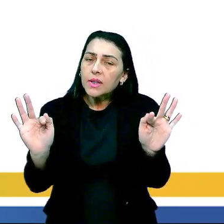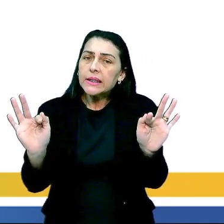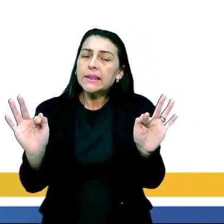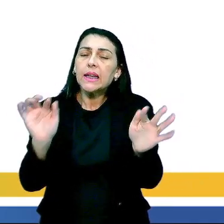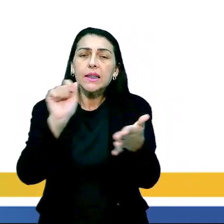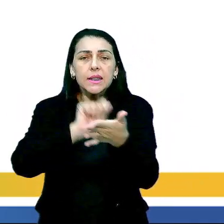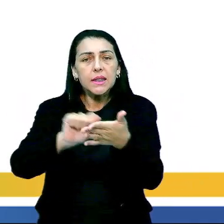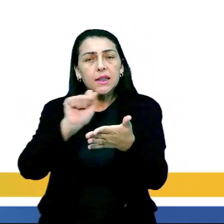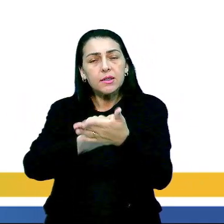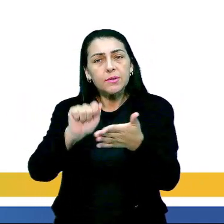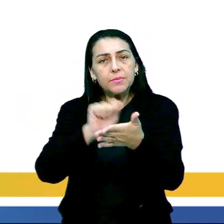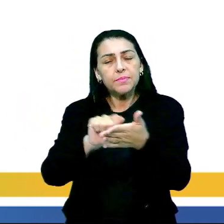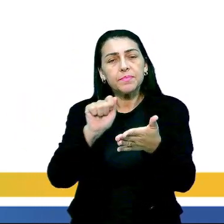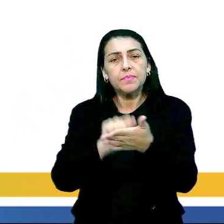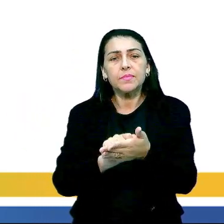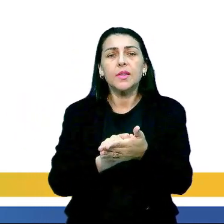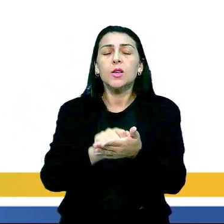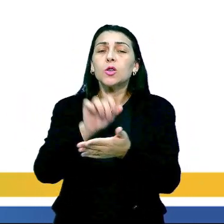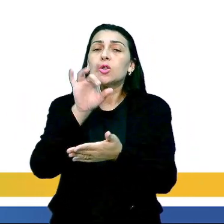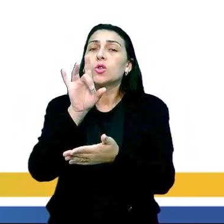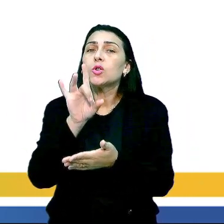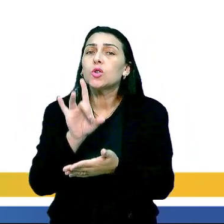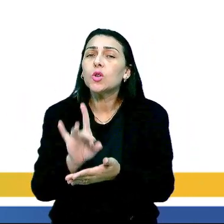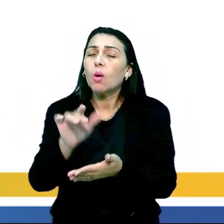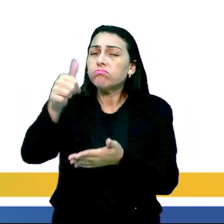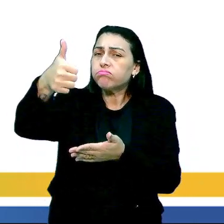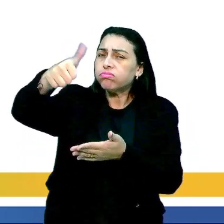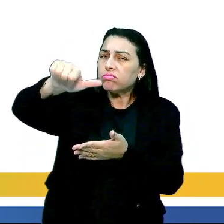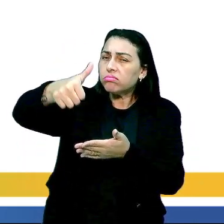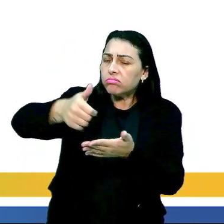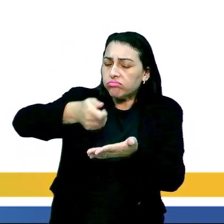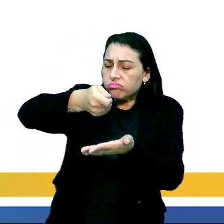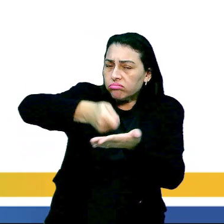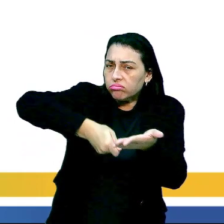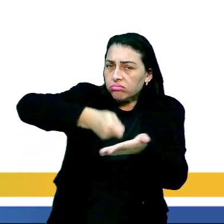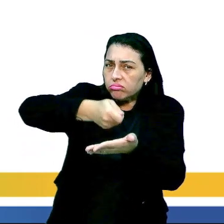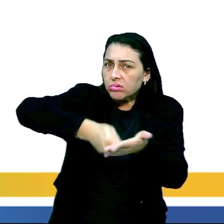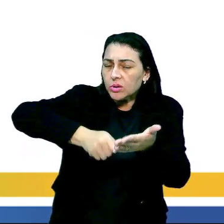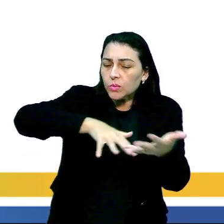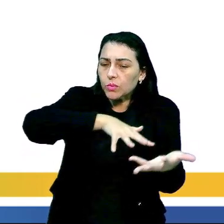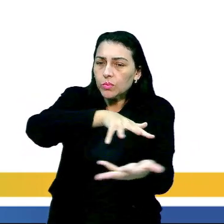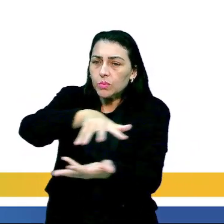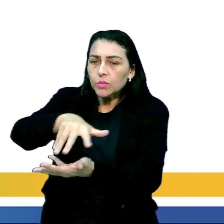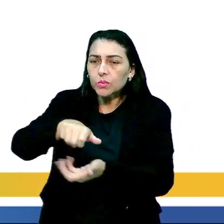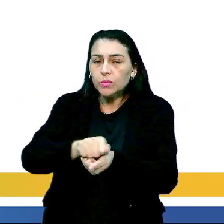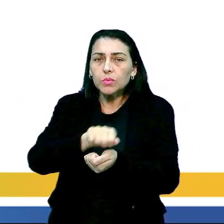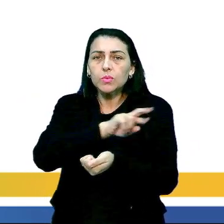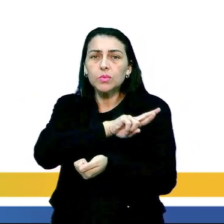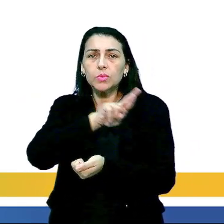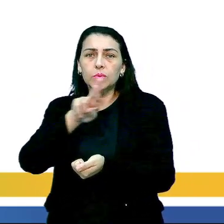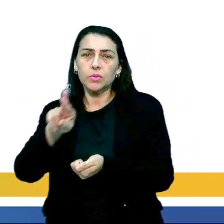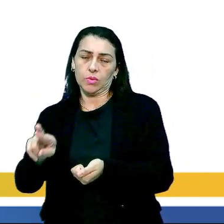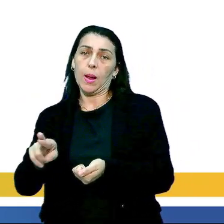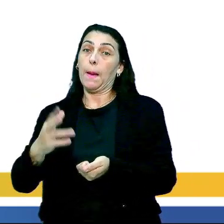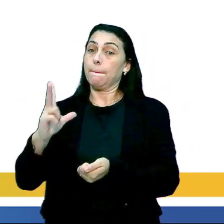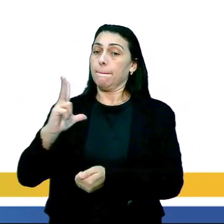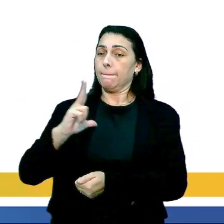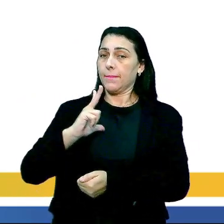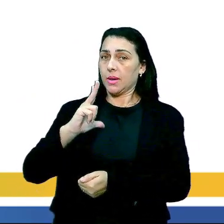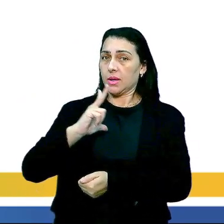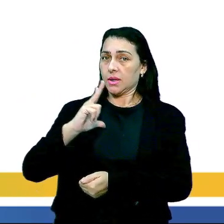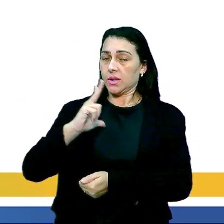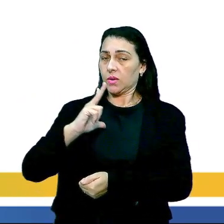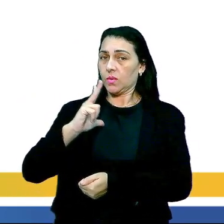está escrito assim, pois somente uma análise rigorosa de universos religiosos